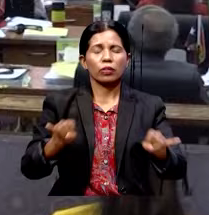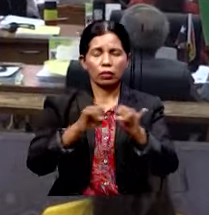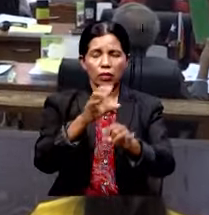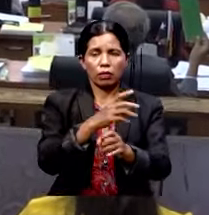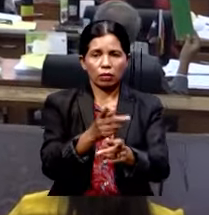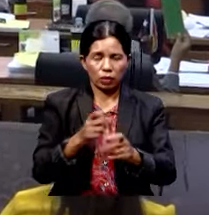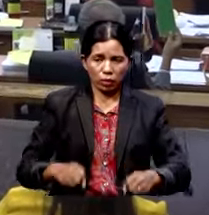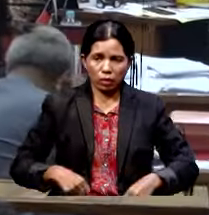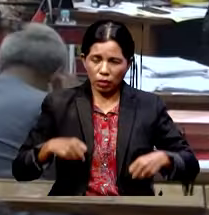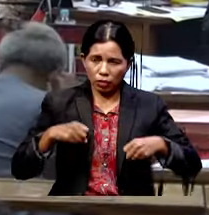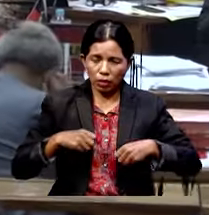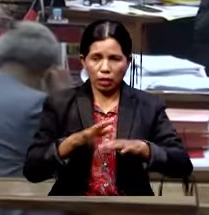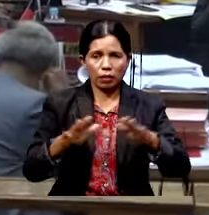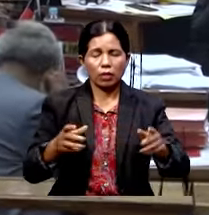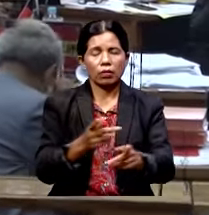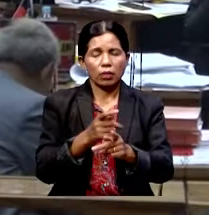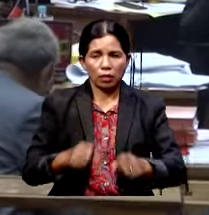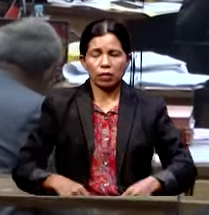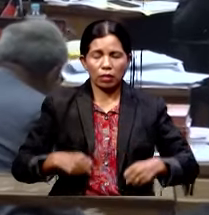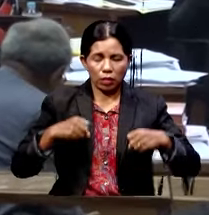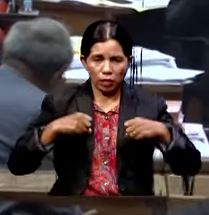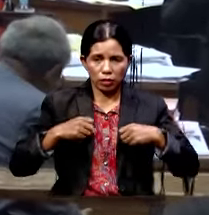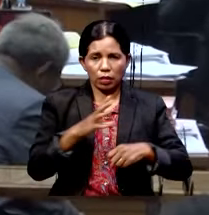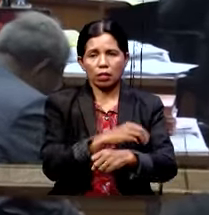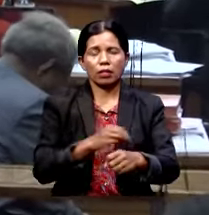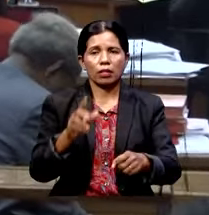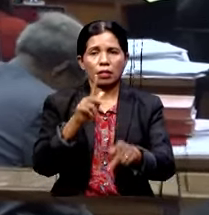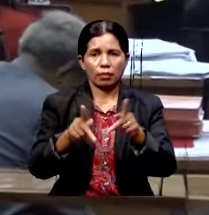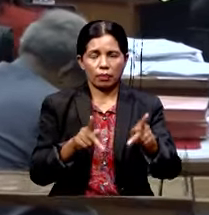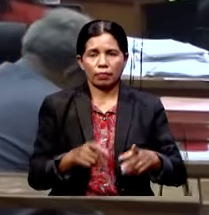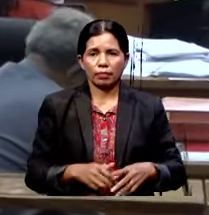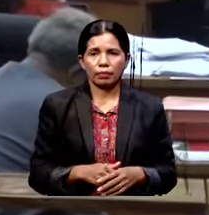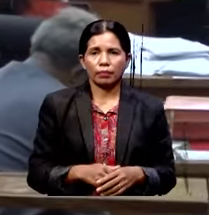cuidado saúde primária, cuidado saúde secundária e terciários. Equipa cobertura, GMN.